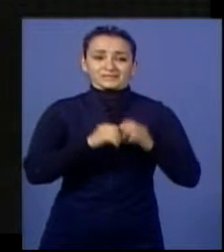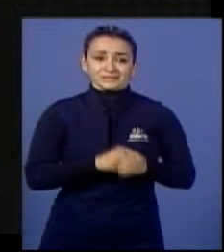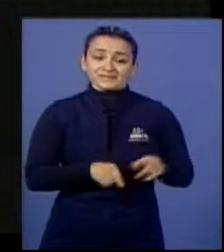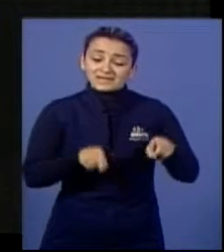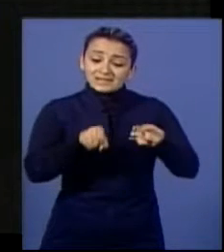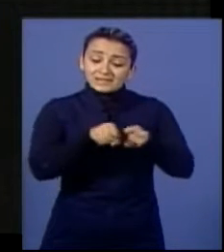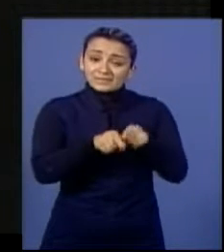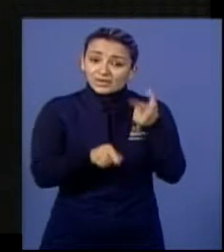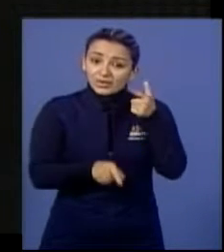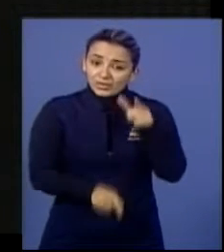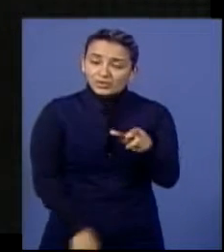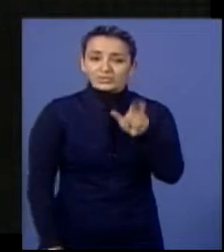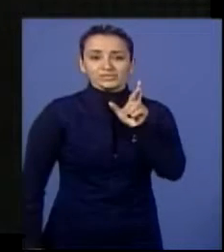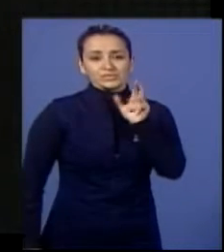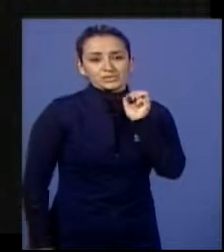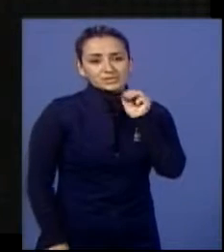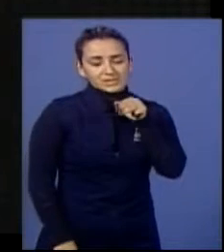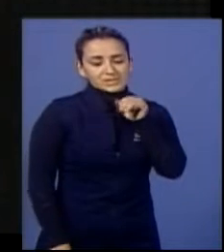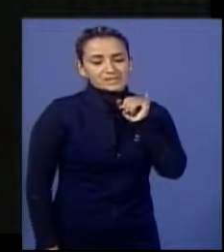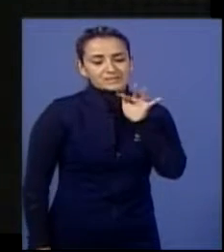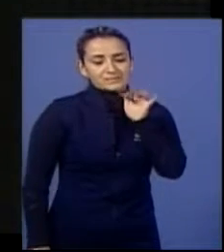ramificada, quer dizer que tem